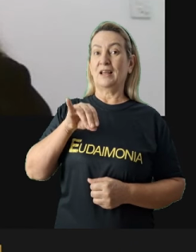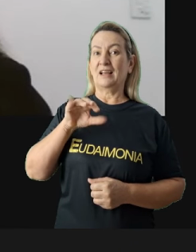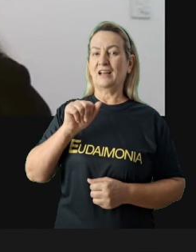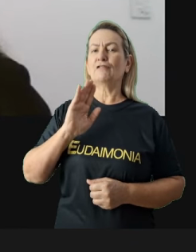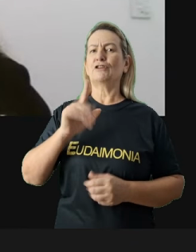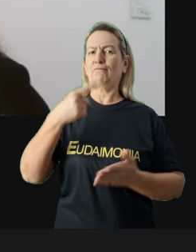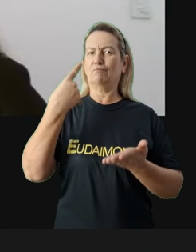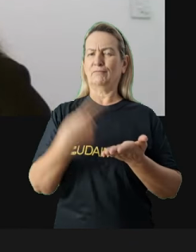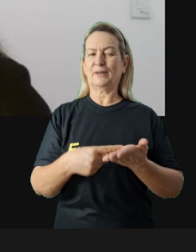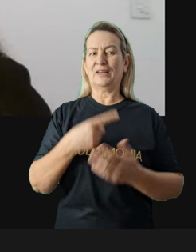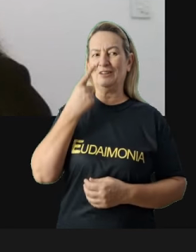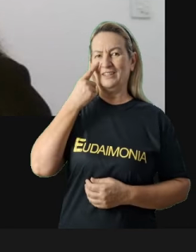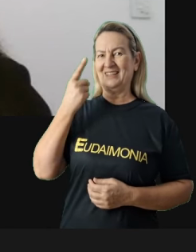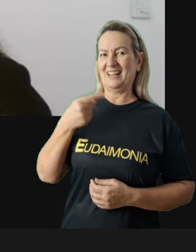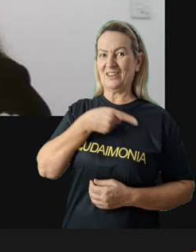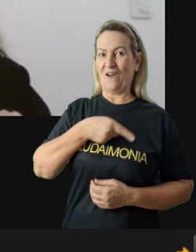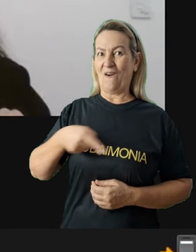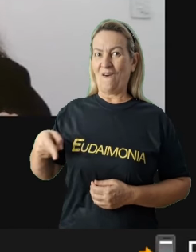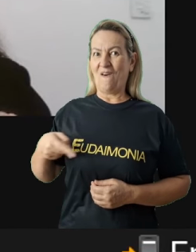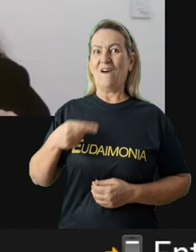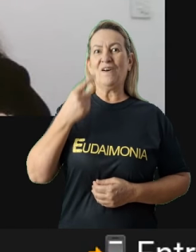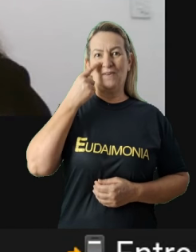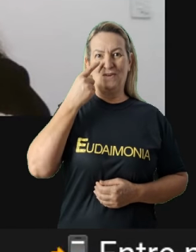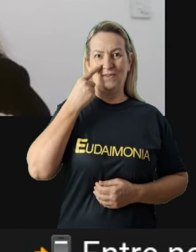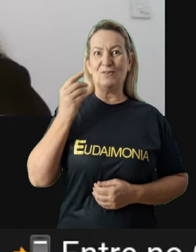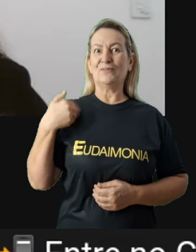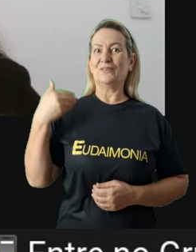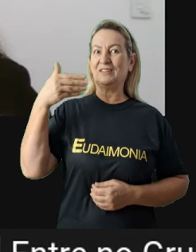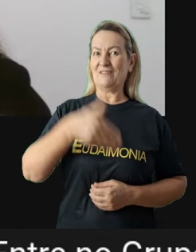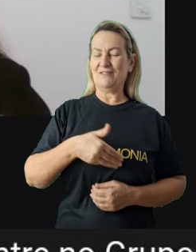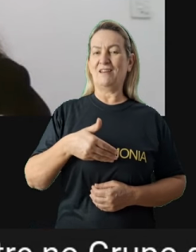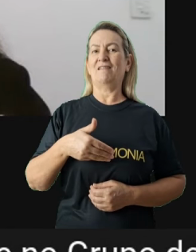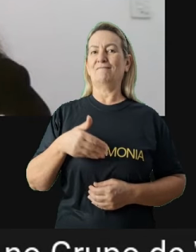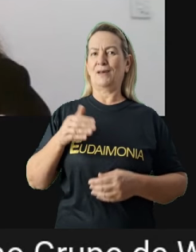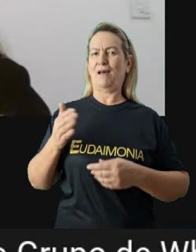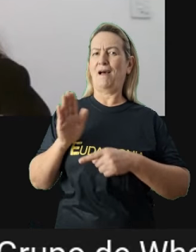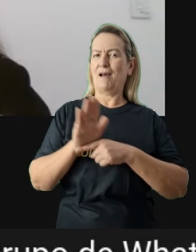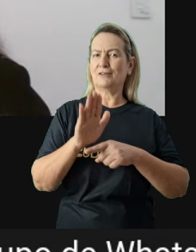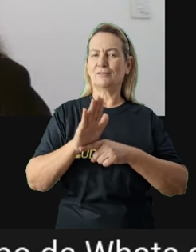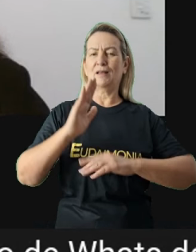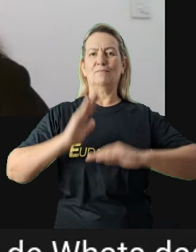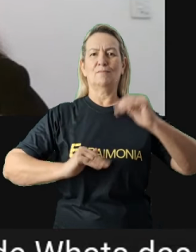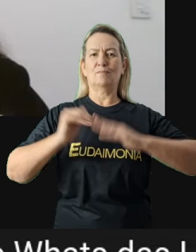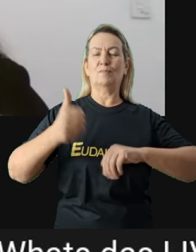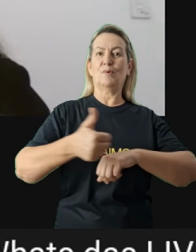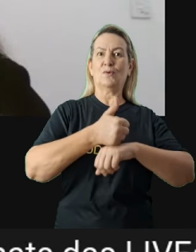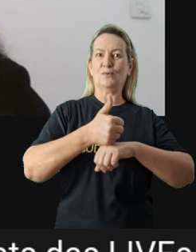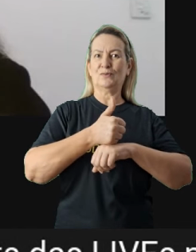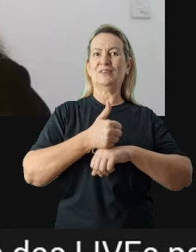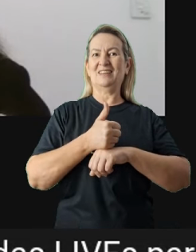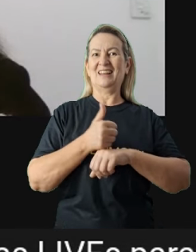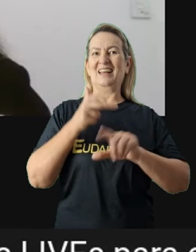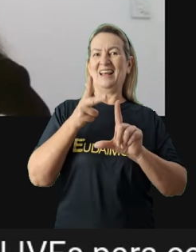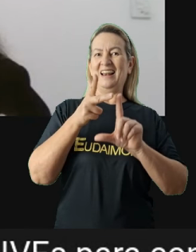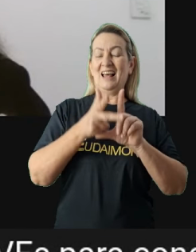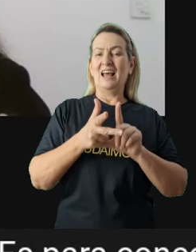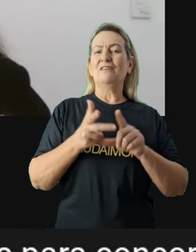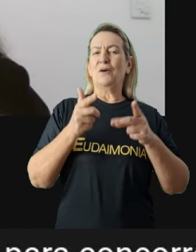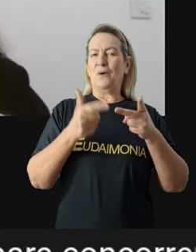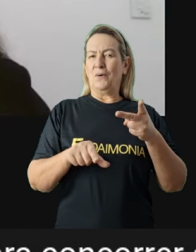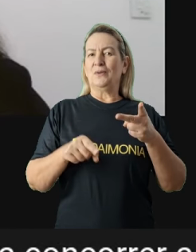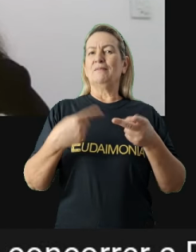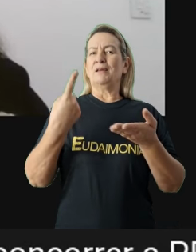eu tô fazendo convitinho, sabe? Por exemplo, a prof. Mônica já tá agendado, Ali, ó, tá vendo? Já joguei lá, ó, Mônica, você